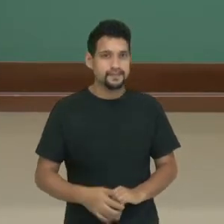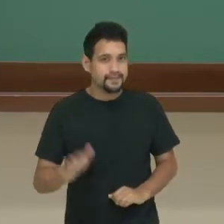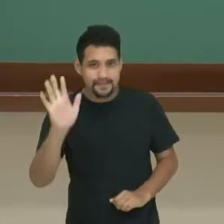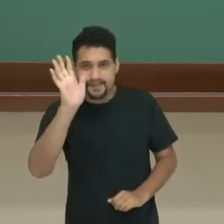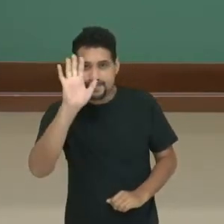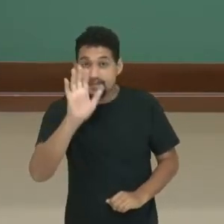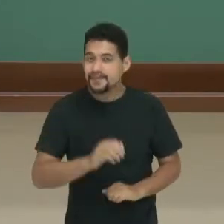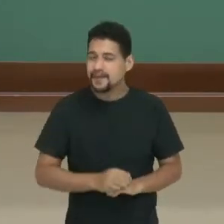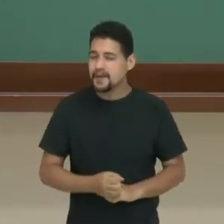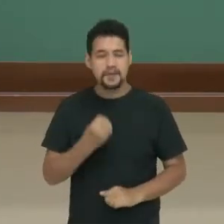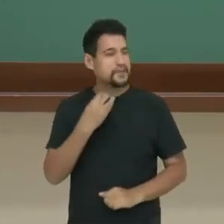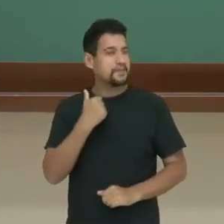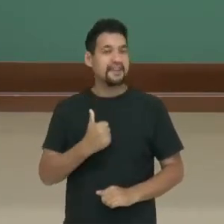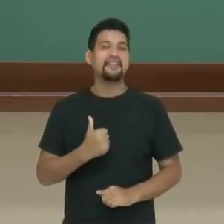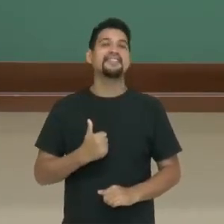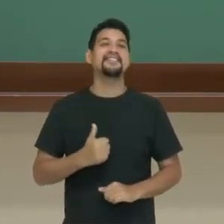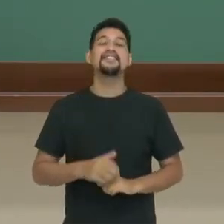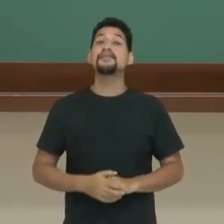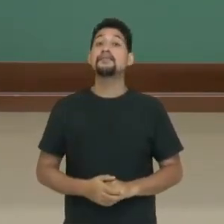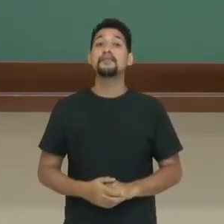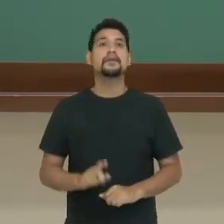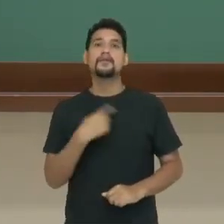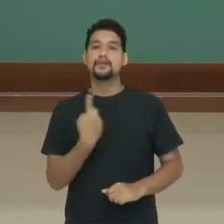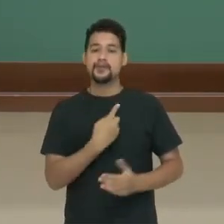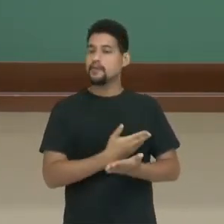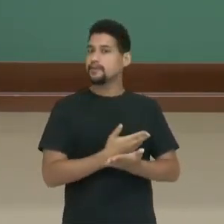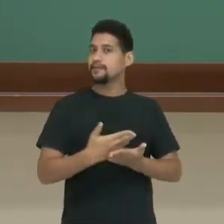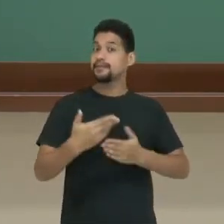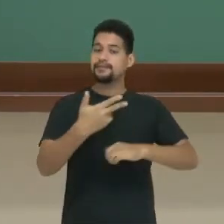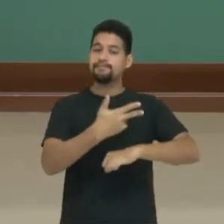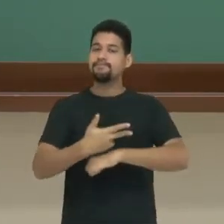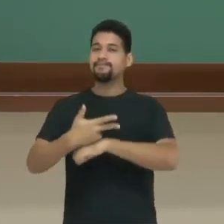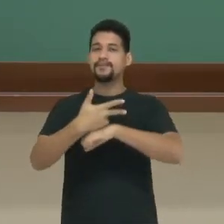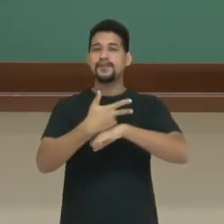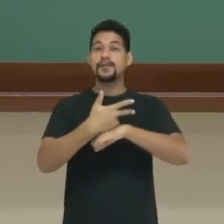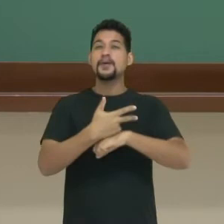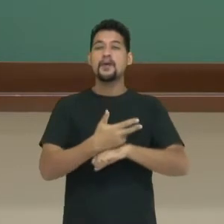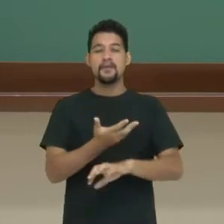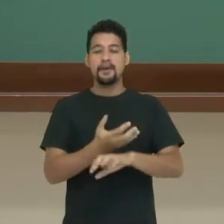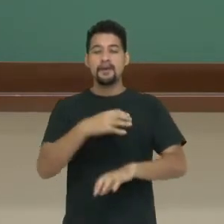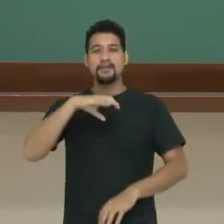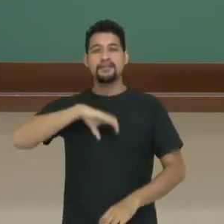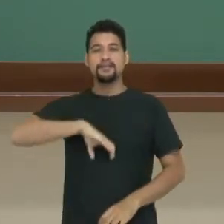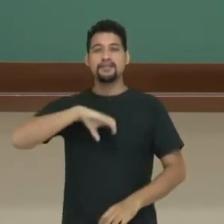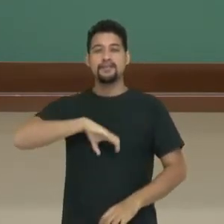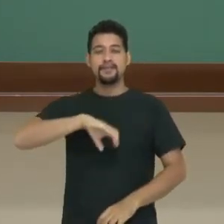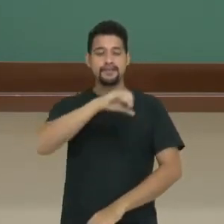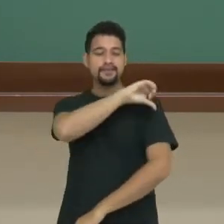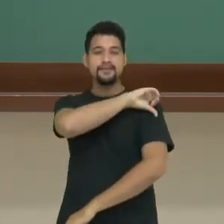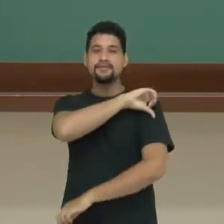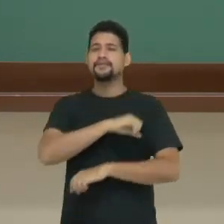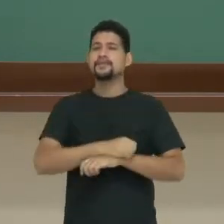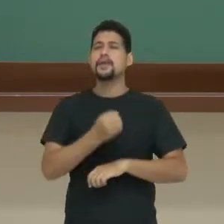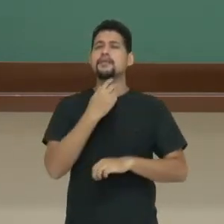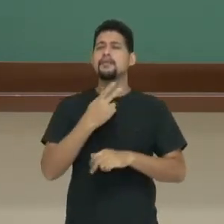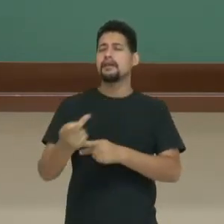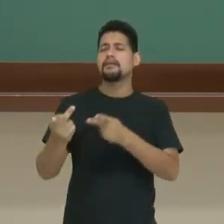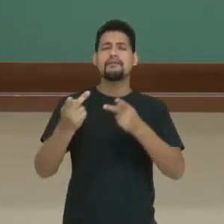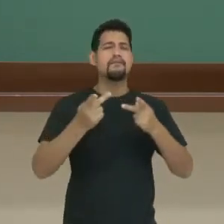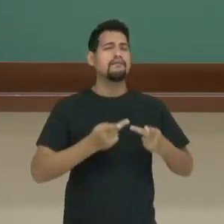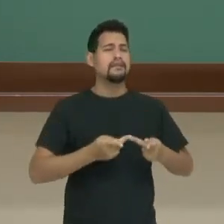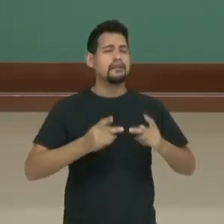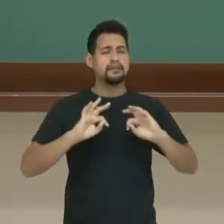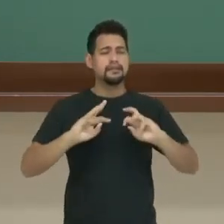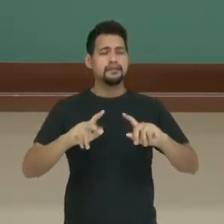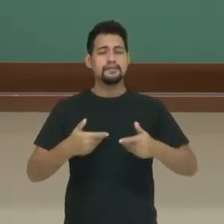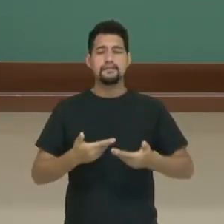Fala galera, beleza? Estamos começando o nosso vídeo de língua portuguesa do nono ano. Seja bem-vinda,